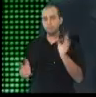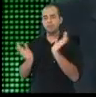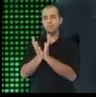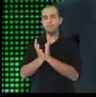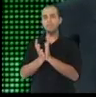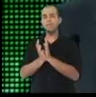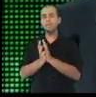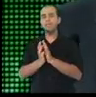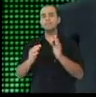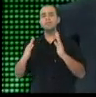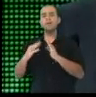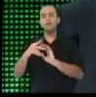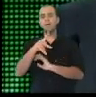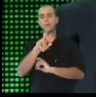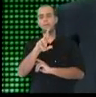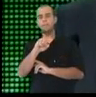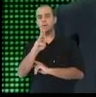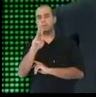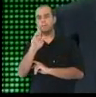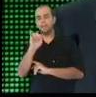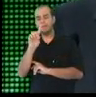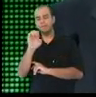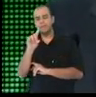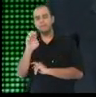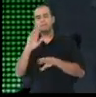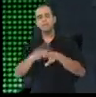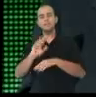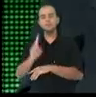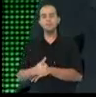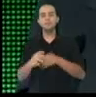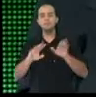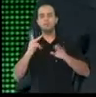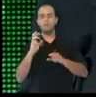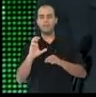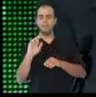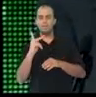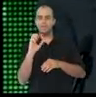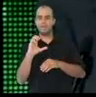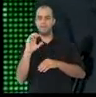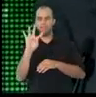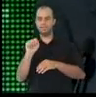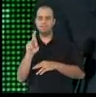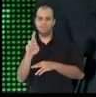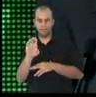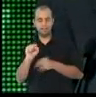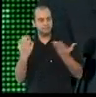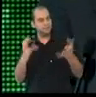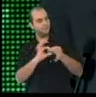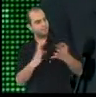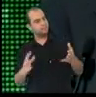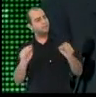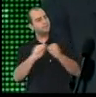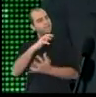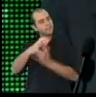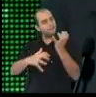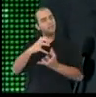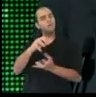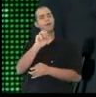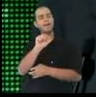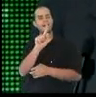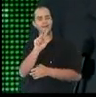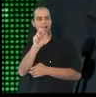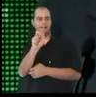porque na prática significa isso. Se você quiser fazer isso para fazer reforma agrária, não é necessário, porque